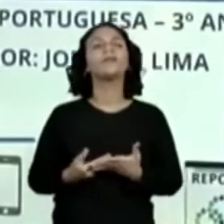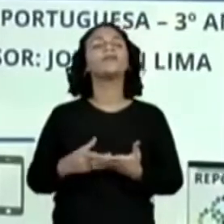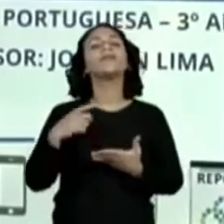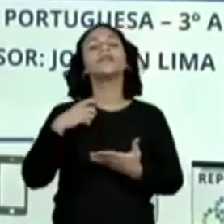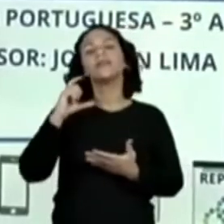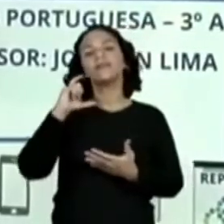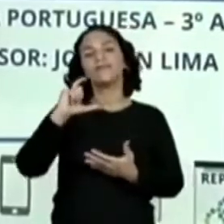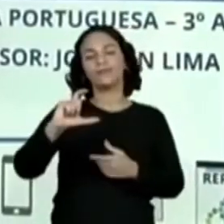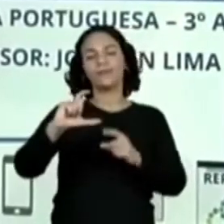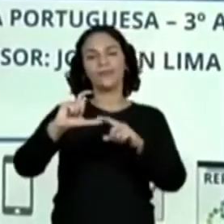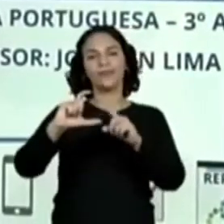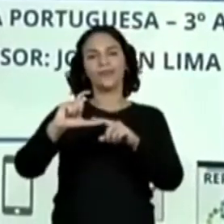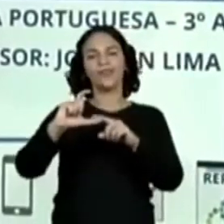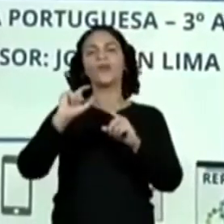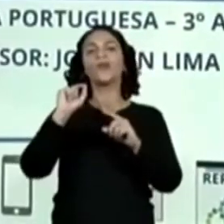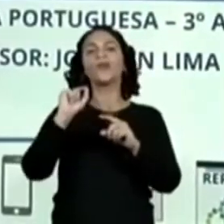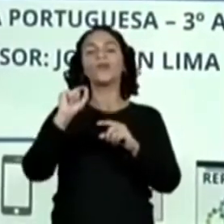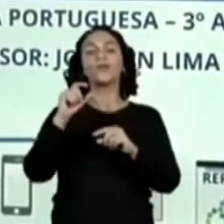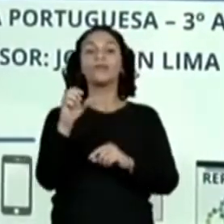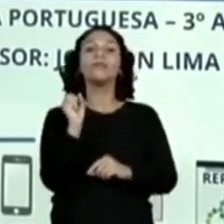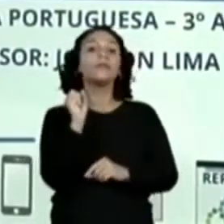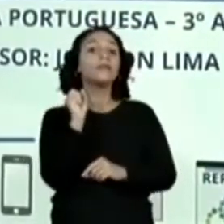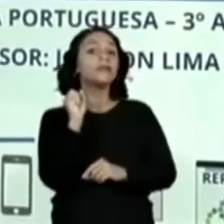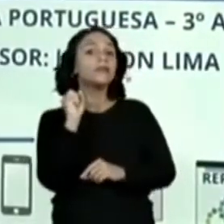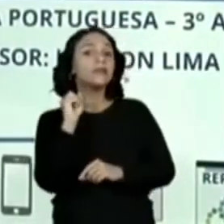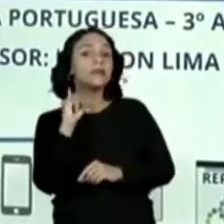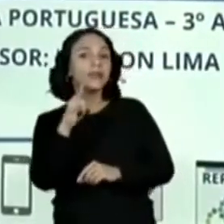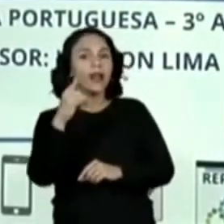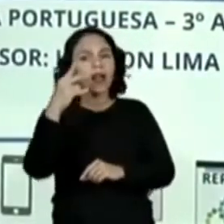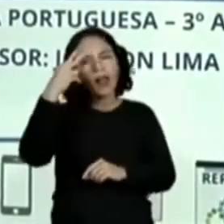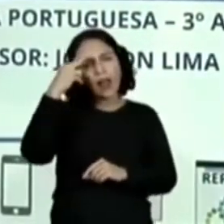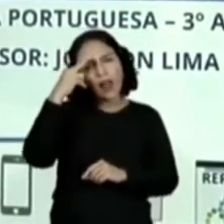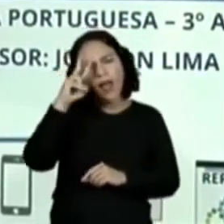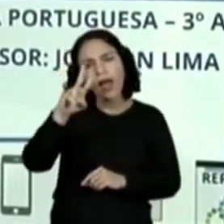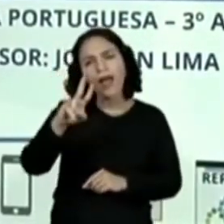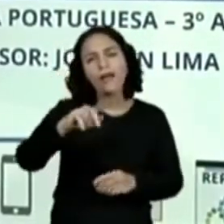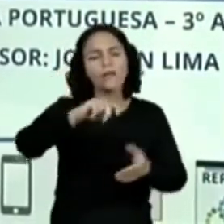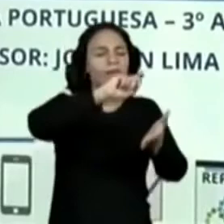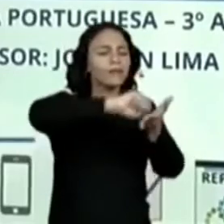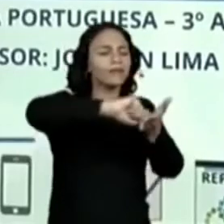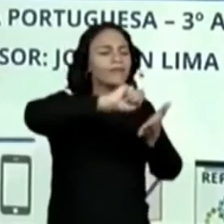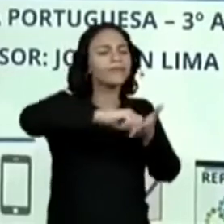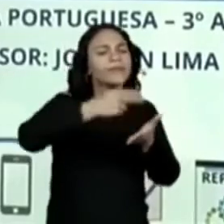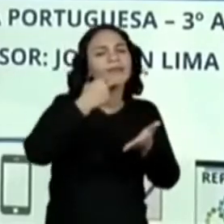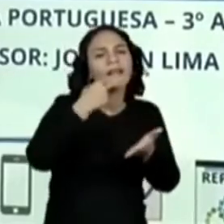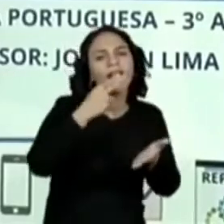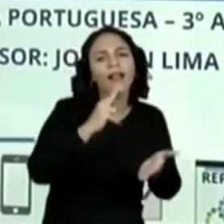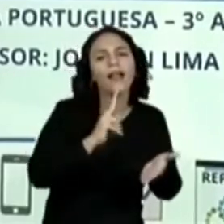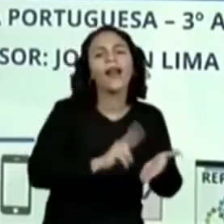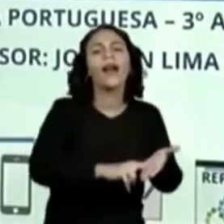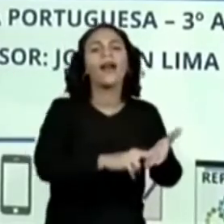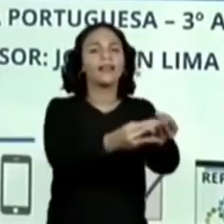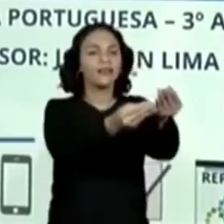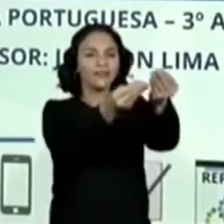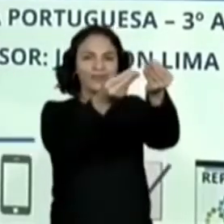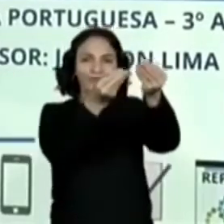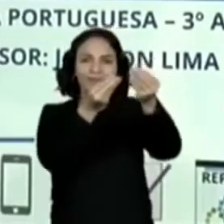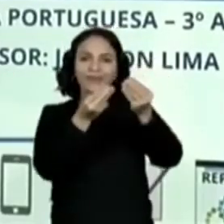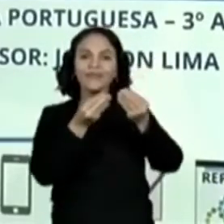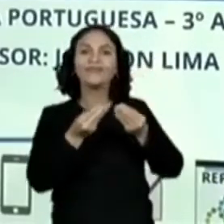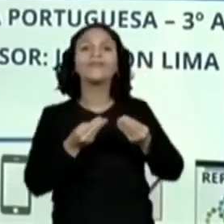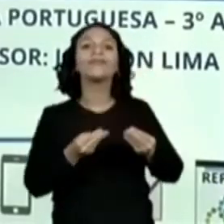estrofe que dizia: se um dia você se lembrar, escreva uma carta para mim, bote logo